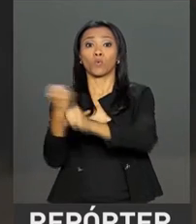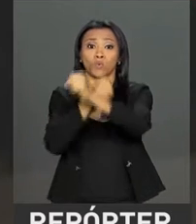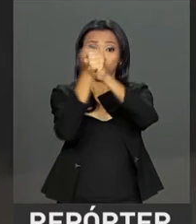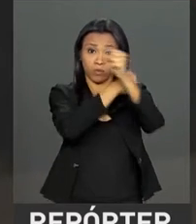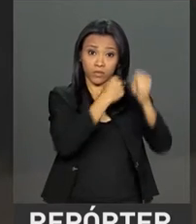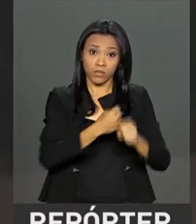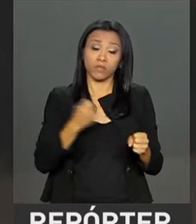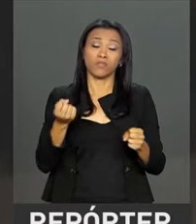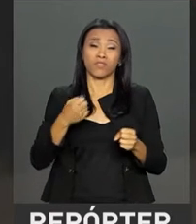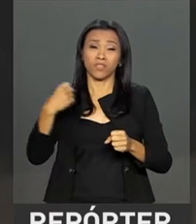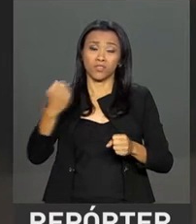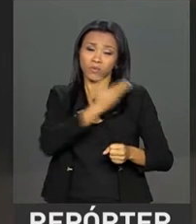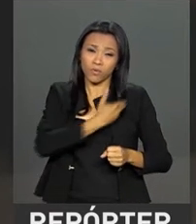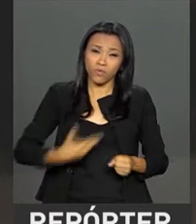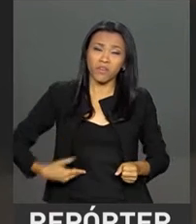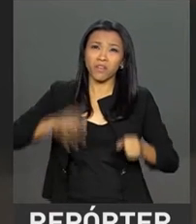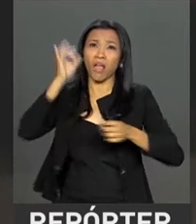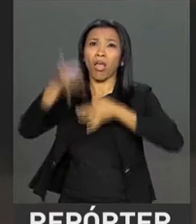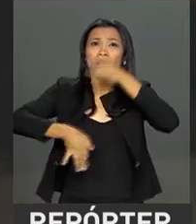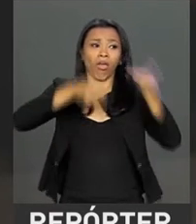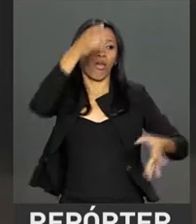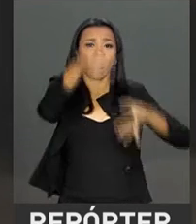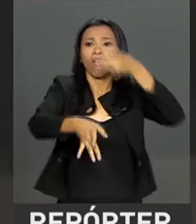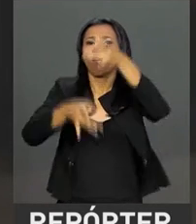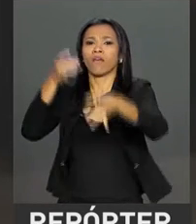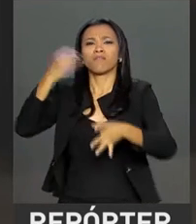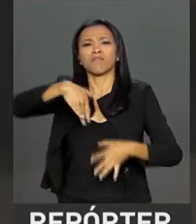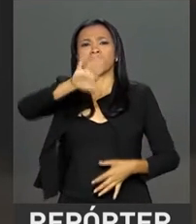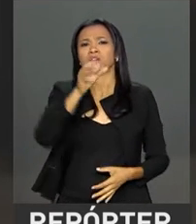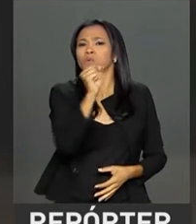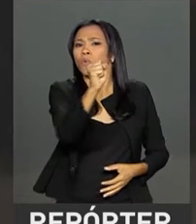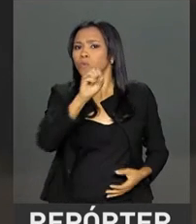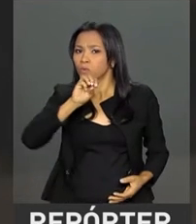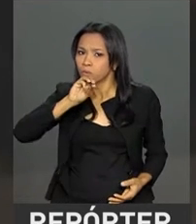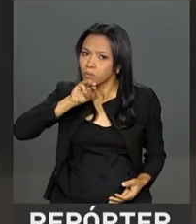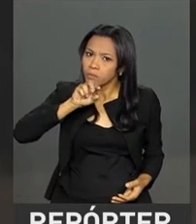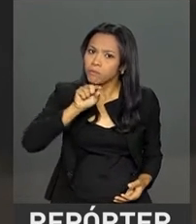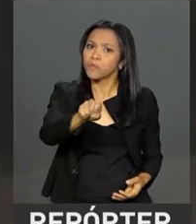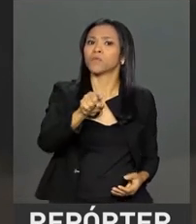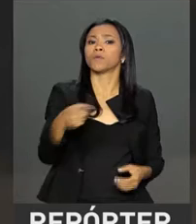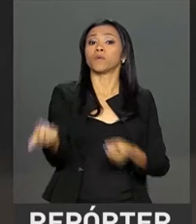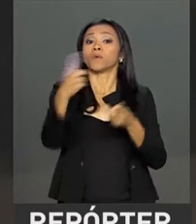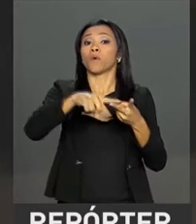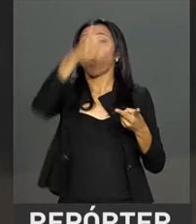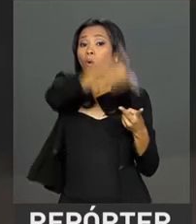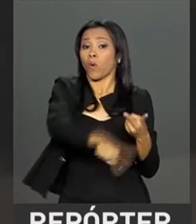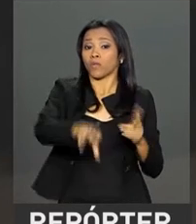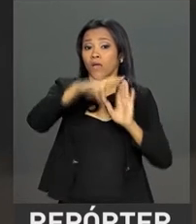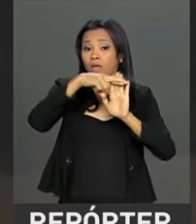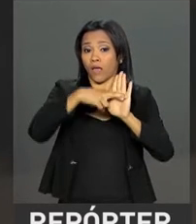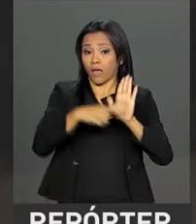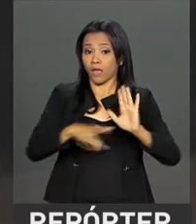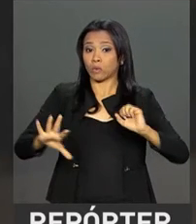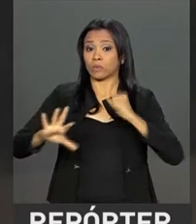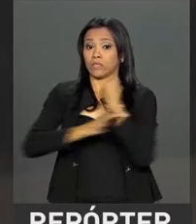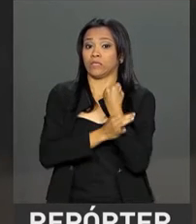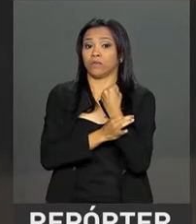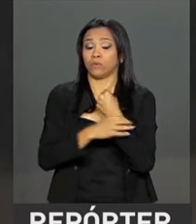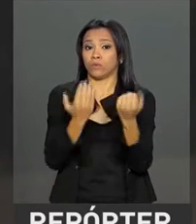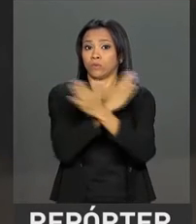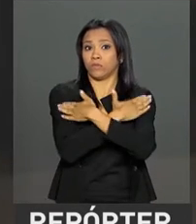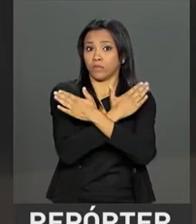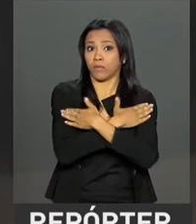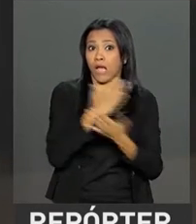paralisadas, são mais de 8 mil em todo o país, a revisão de regras do seguro-desemprego, com aumento no número de